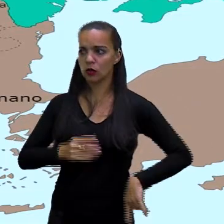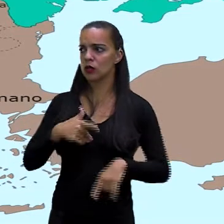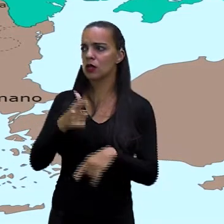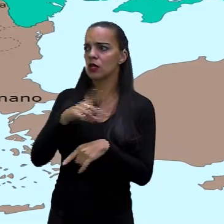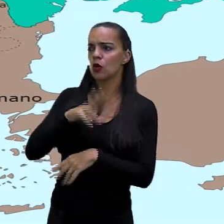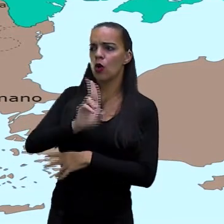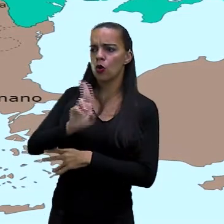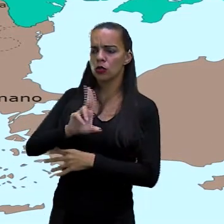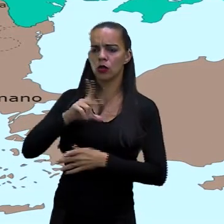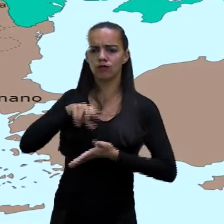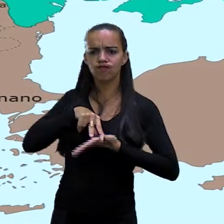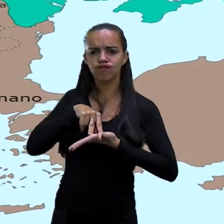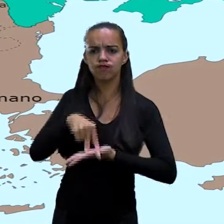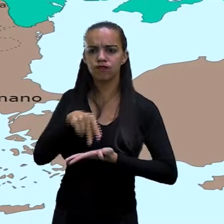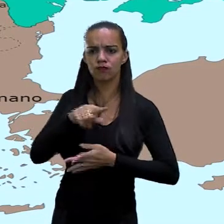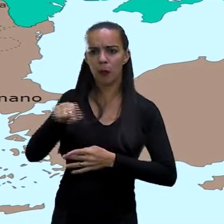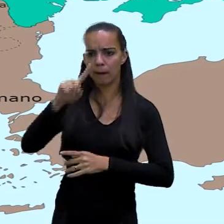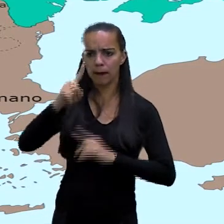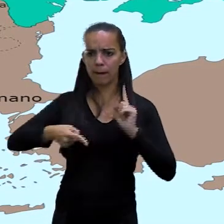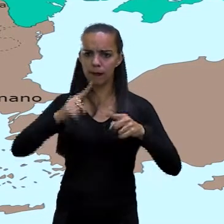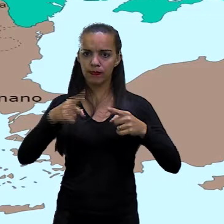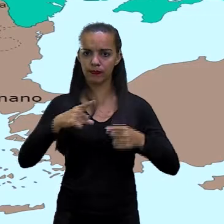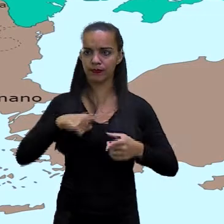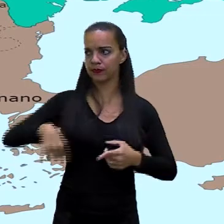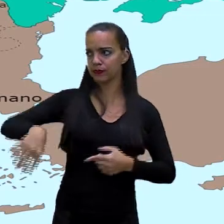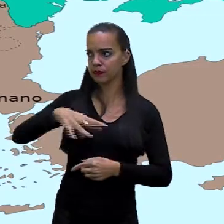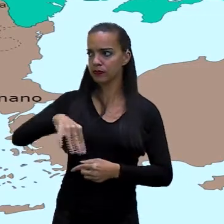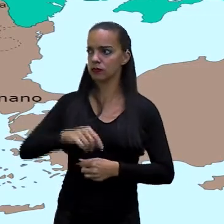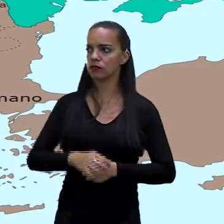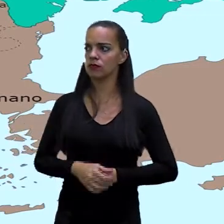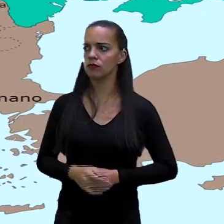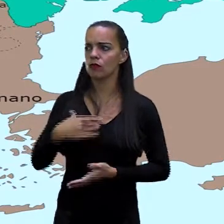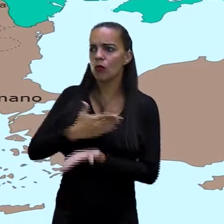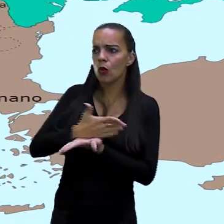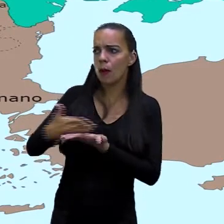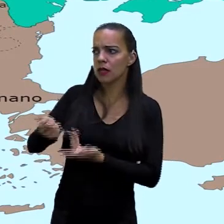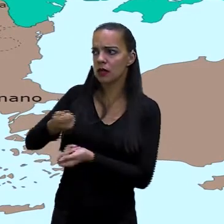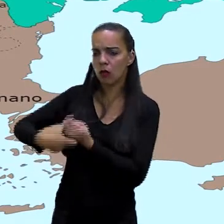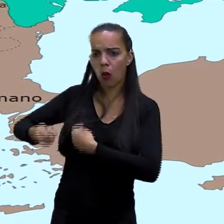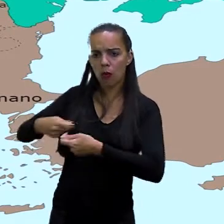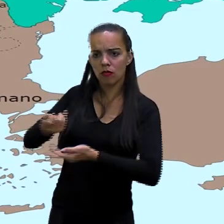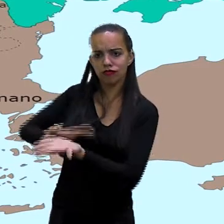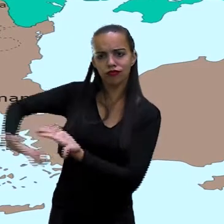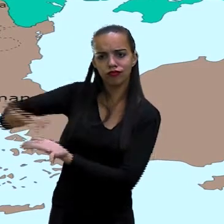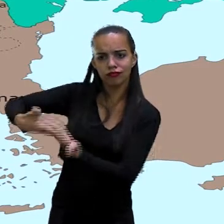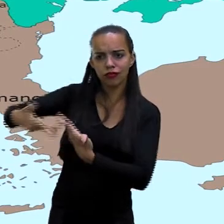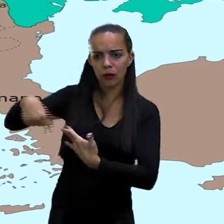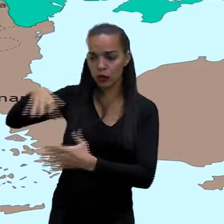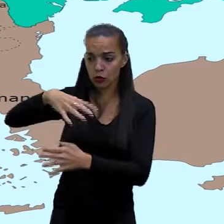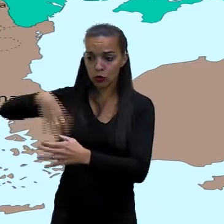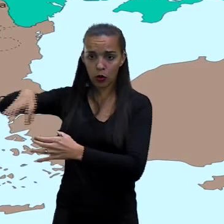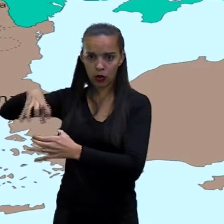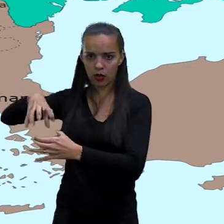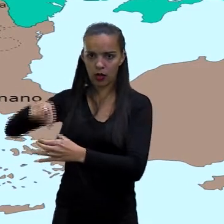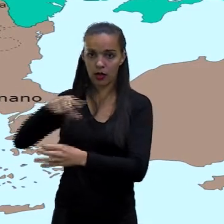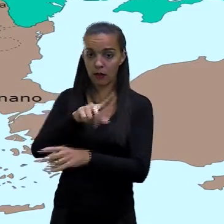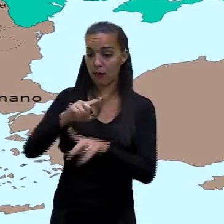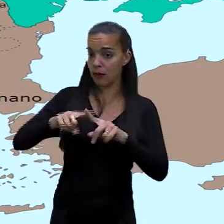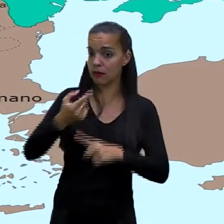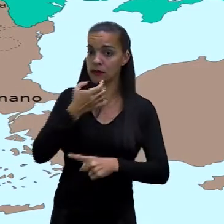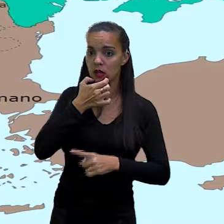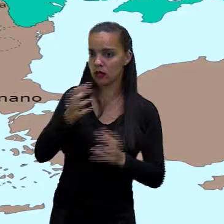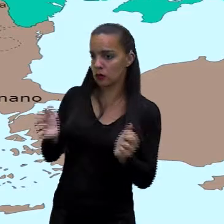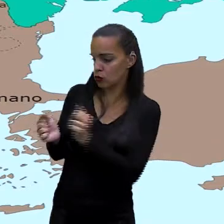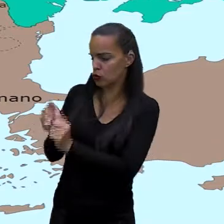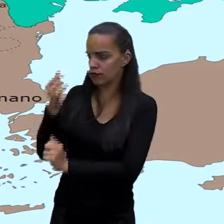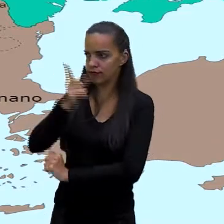sob o domínio de Napoleão, então eles comercializavam entre si. Para enfraquecer a